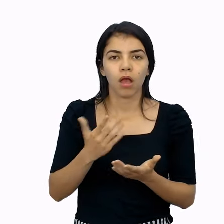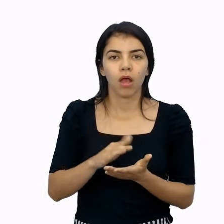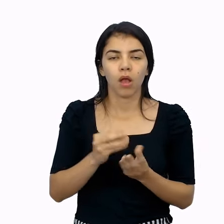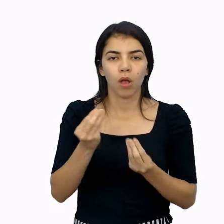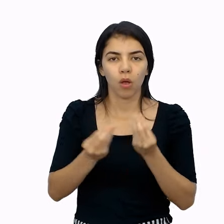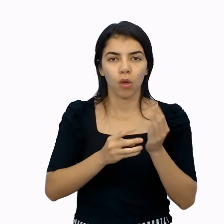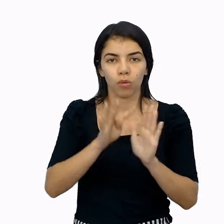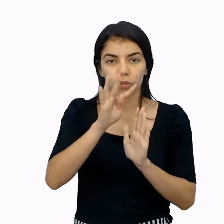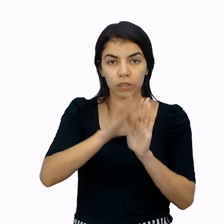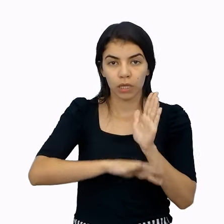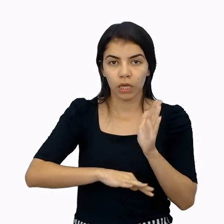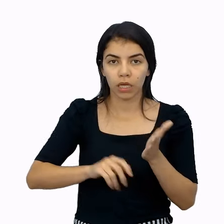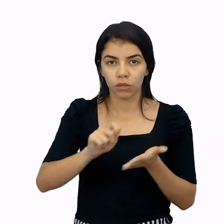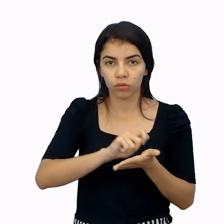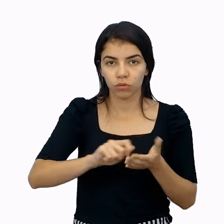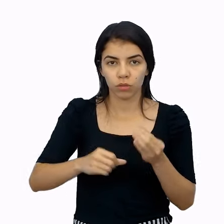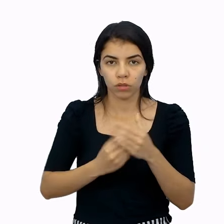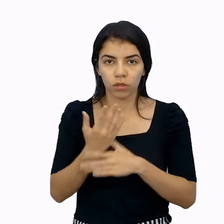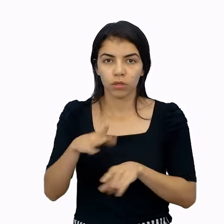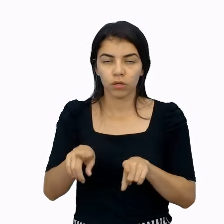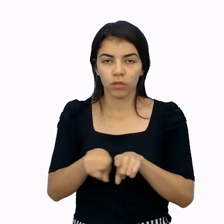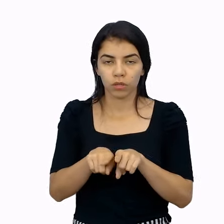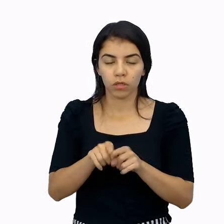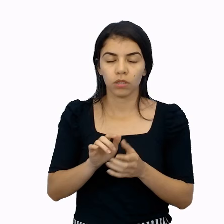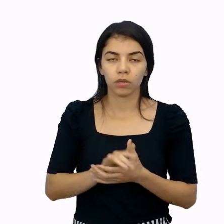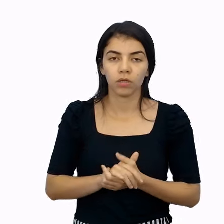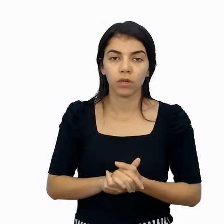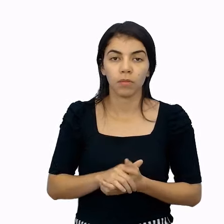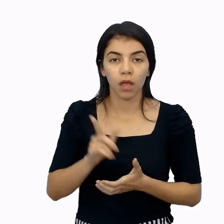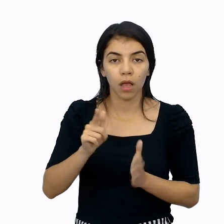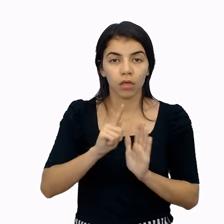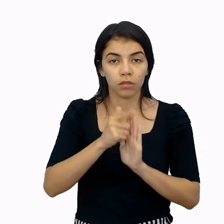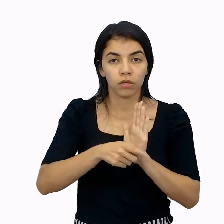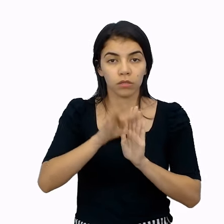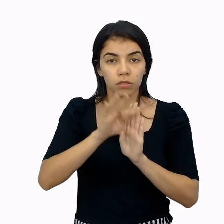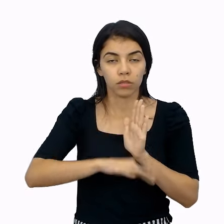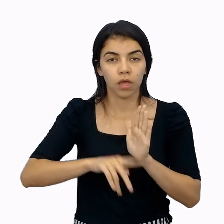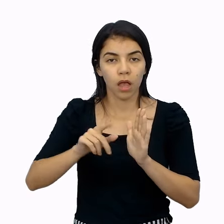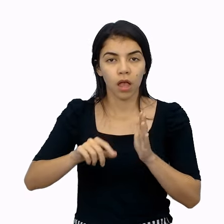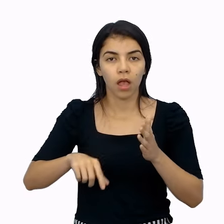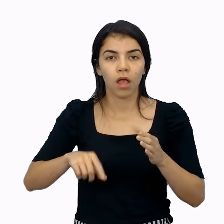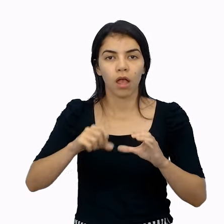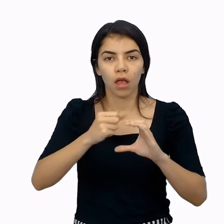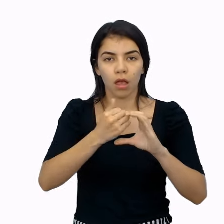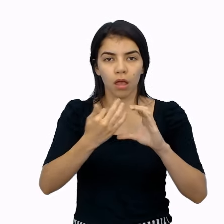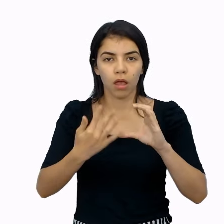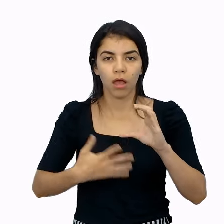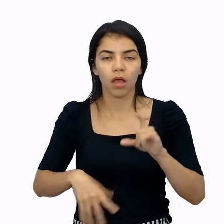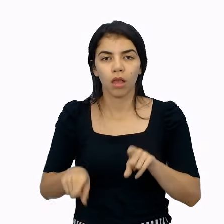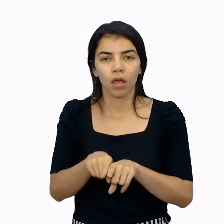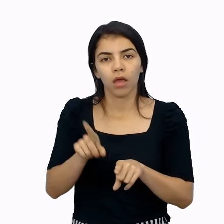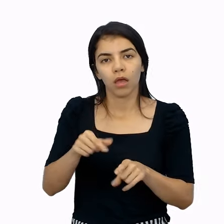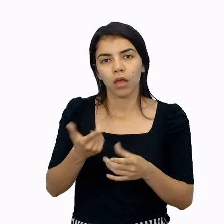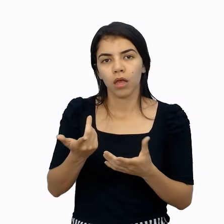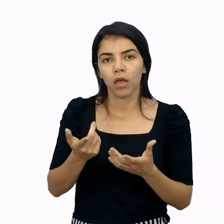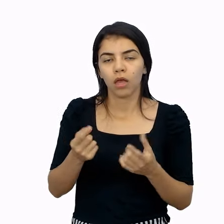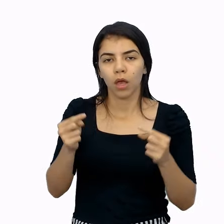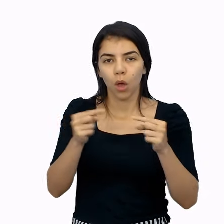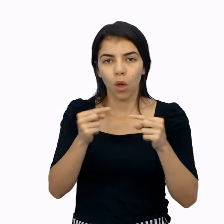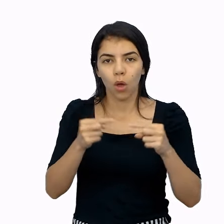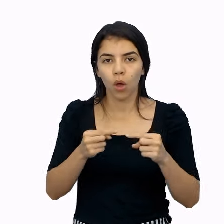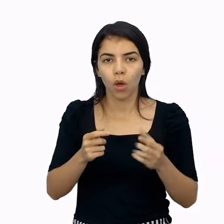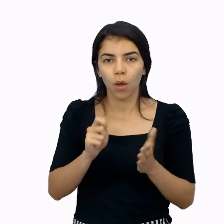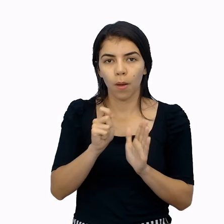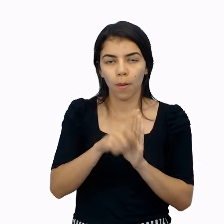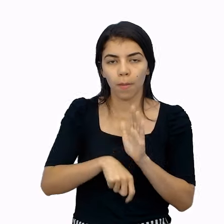do texto, qual é o desenvolvimento da reportagem. Então, esse gênero textual, ele se caracteriza também por ser assinado,